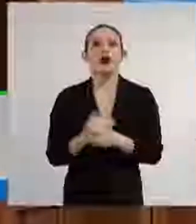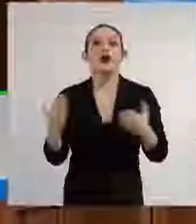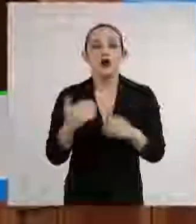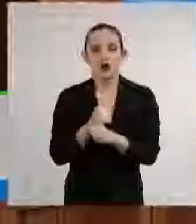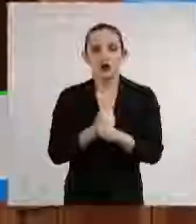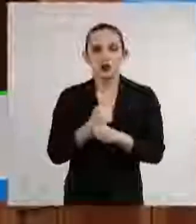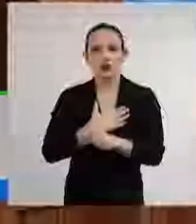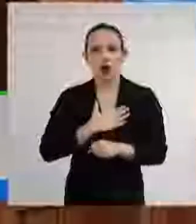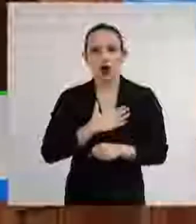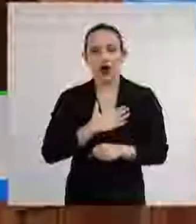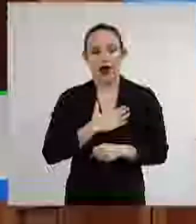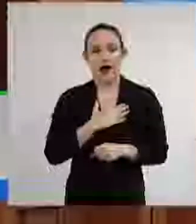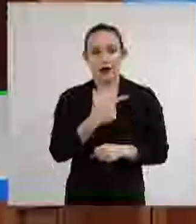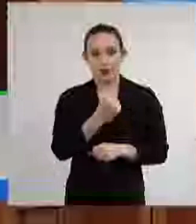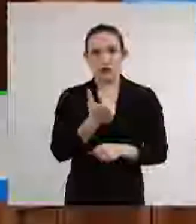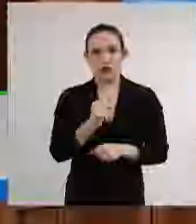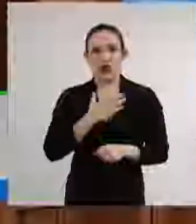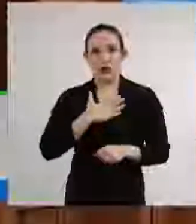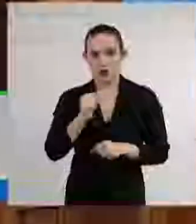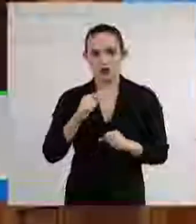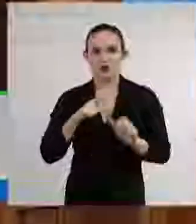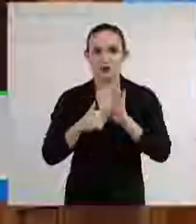2018. O Brasil registrou